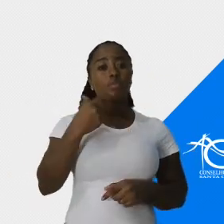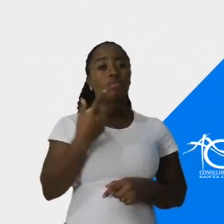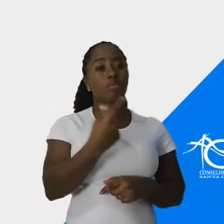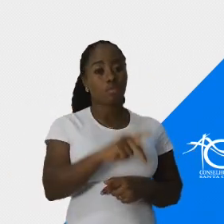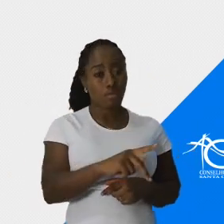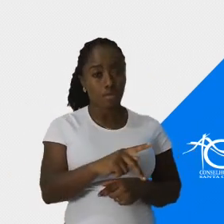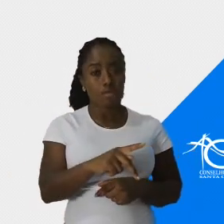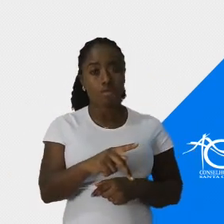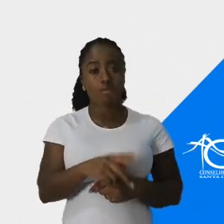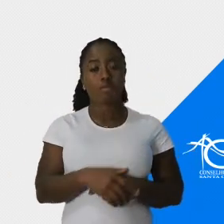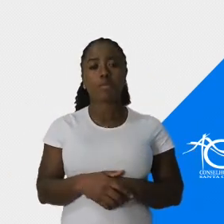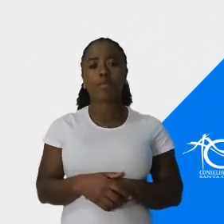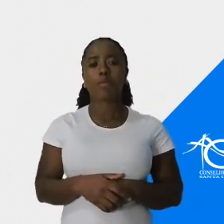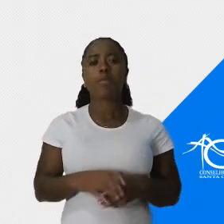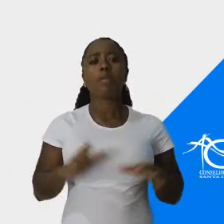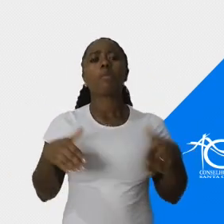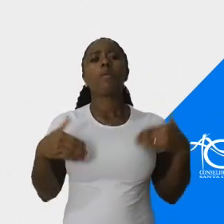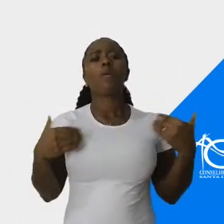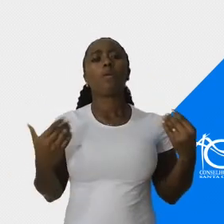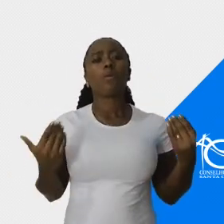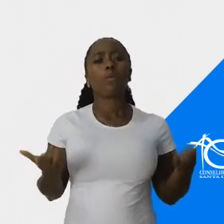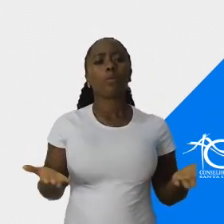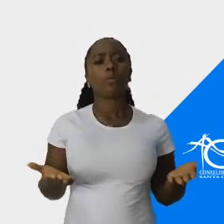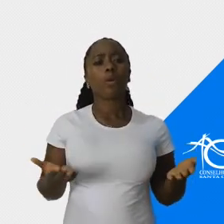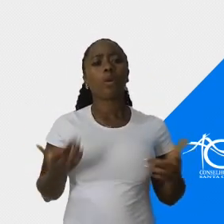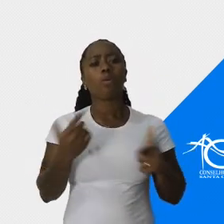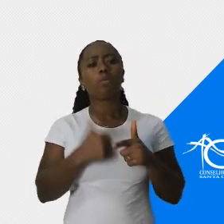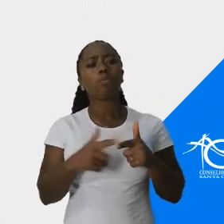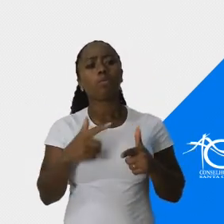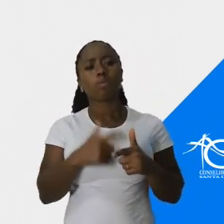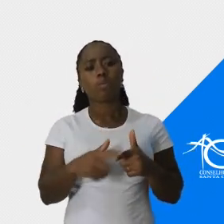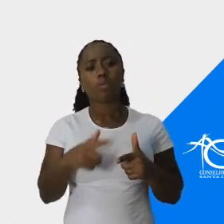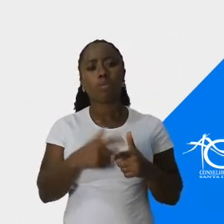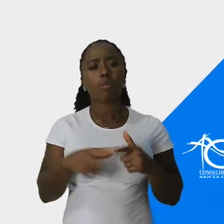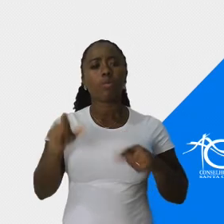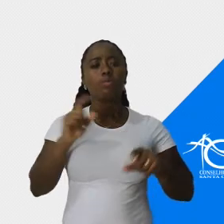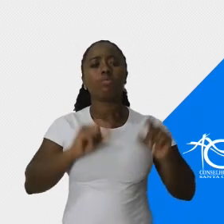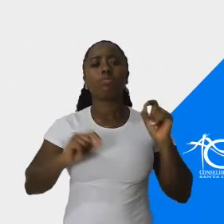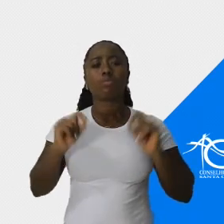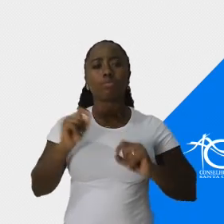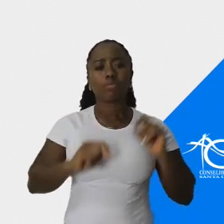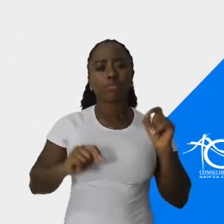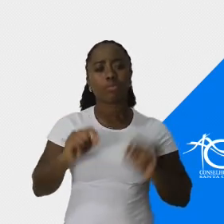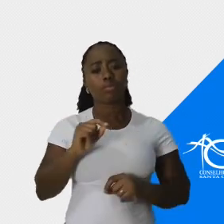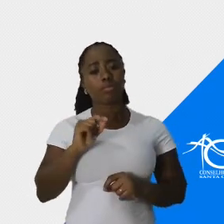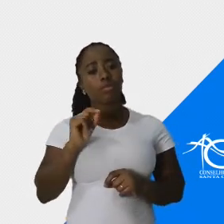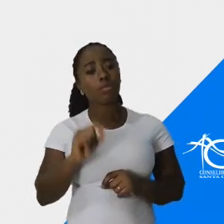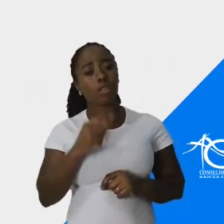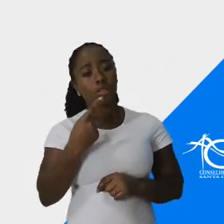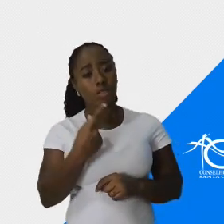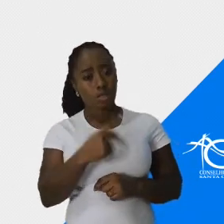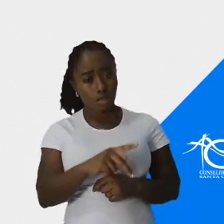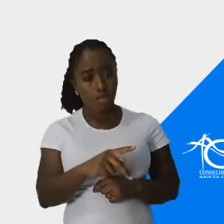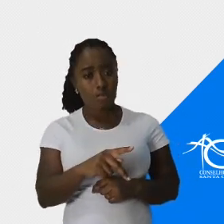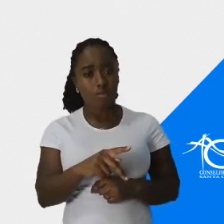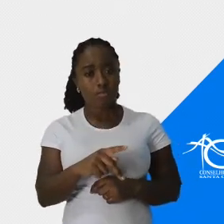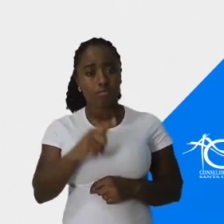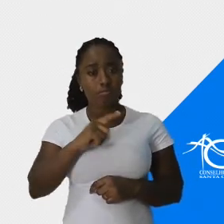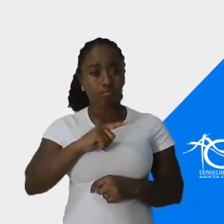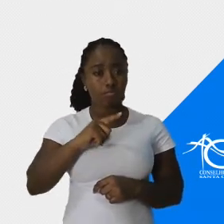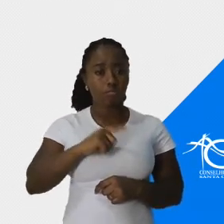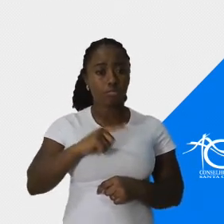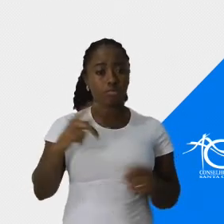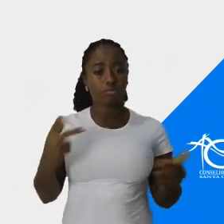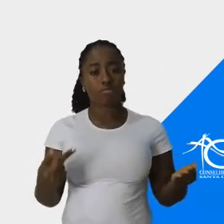relação entre o aumento ou a redução da impulsividade e a acidentalidade e infração? Esse que é a grande questão. Eu não